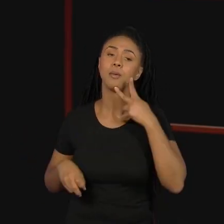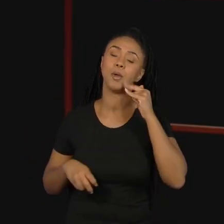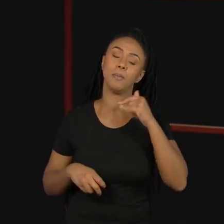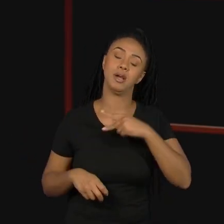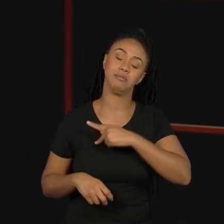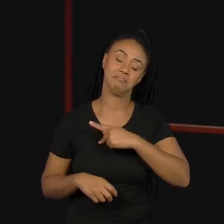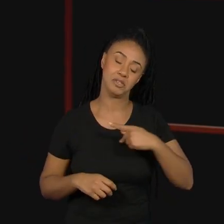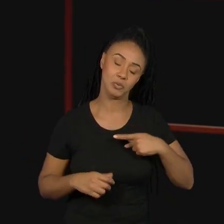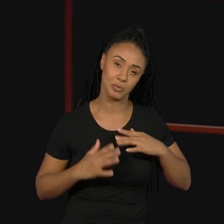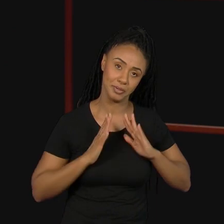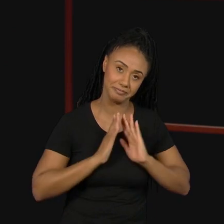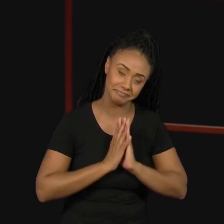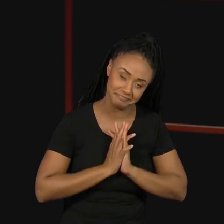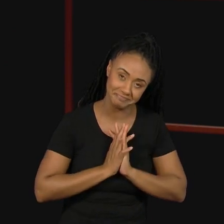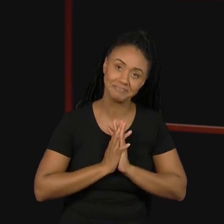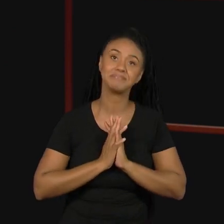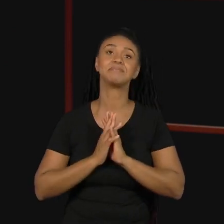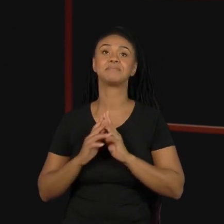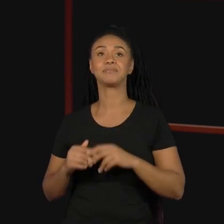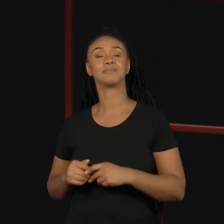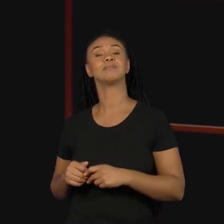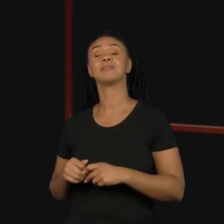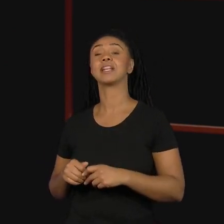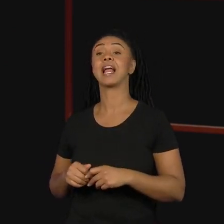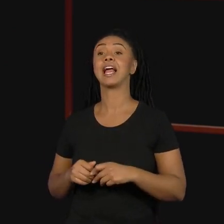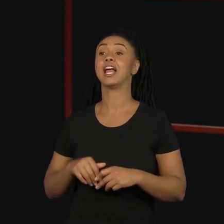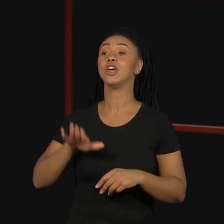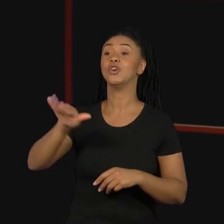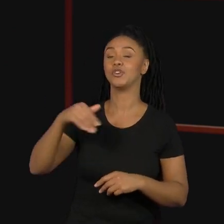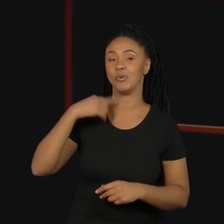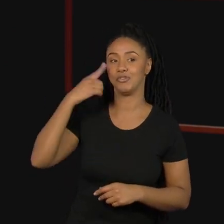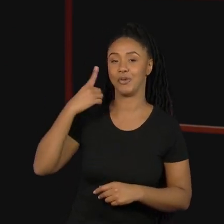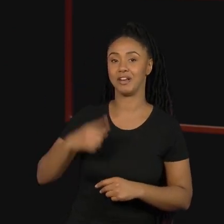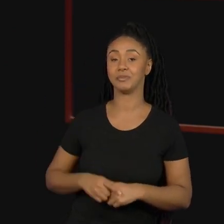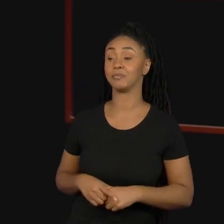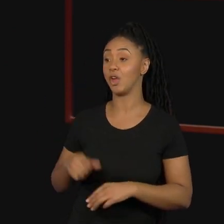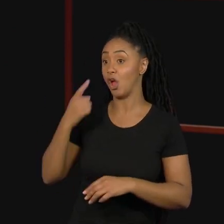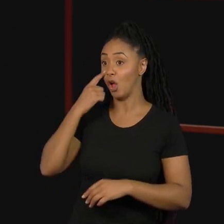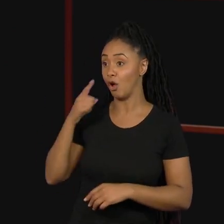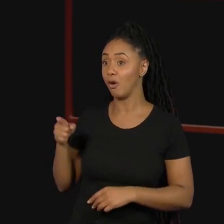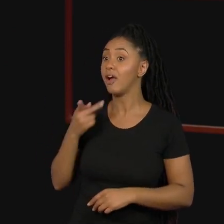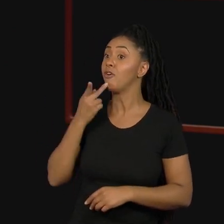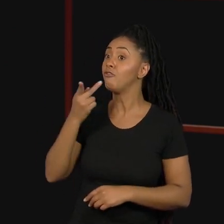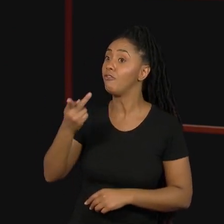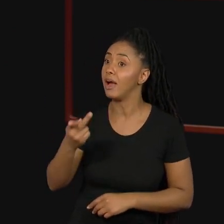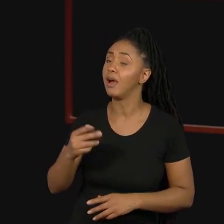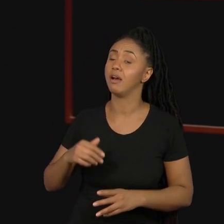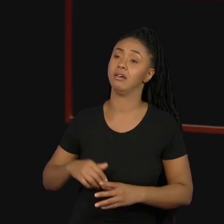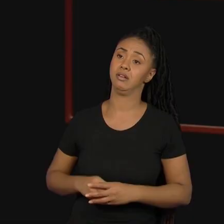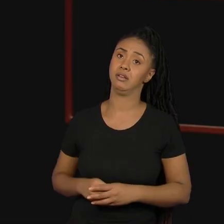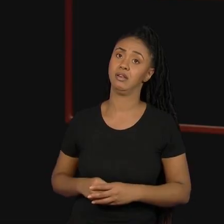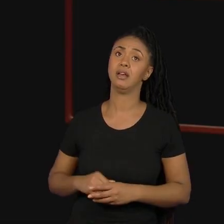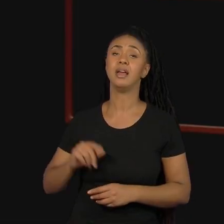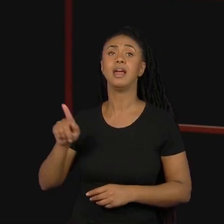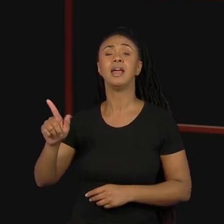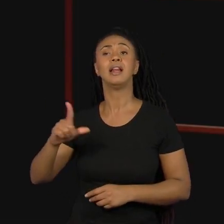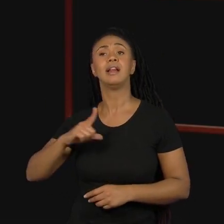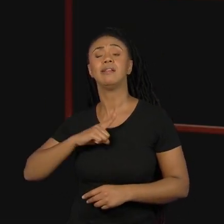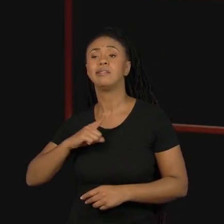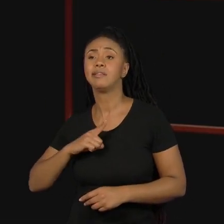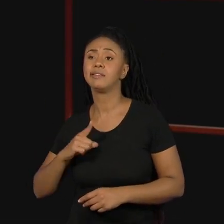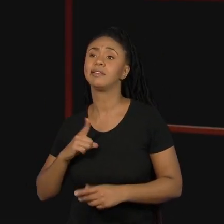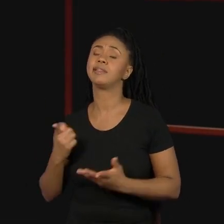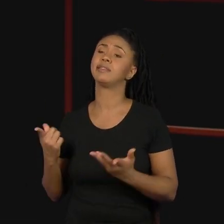pastor André, explicou para o advogado assim, olha, fala para o juiz que ele cresceu num lar, mas ele se desvirtuou,